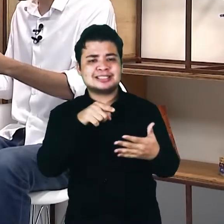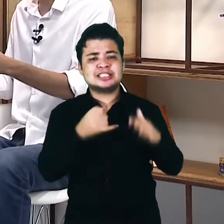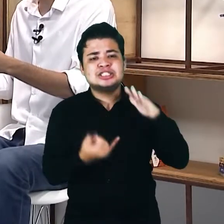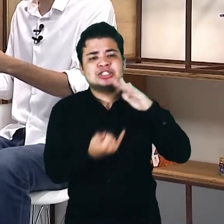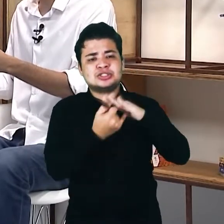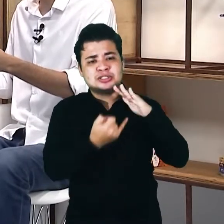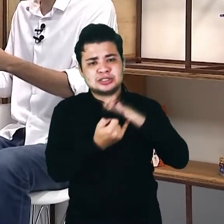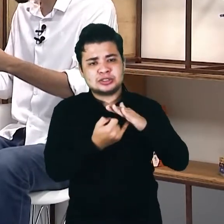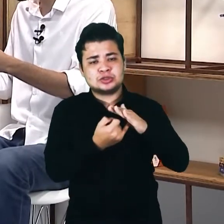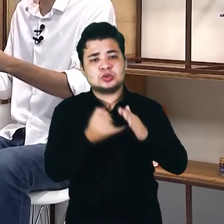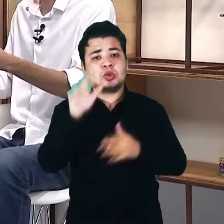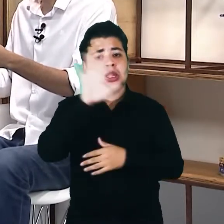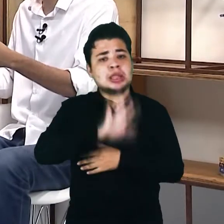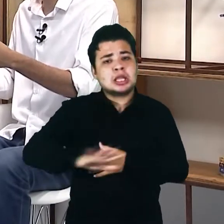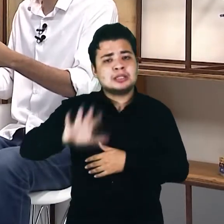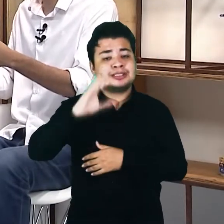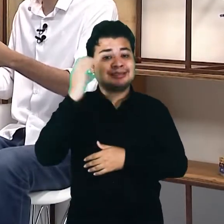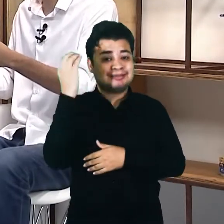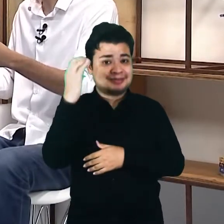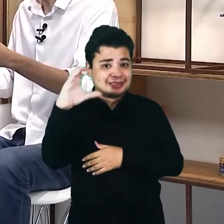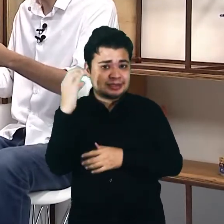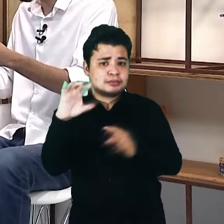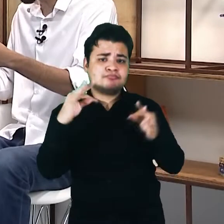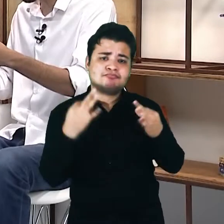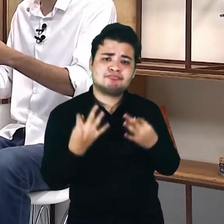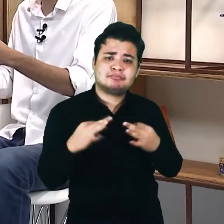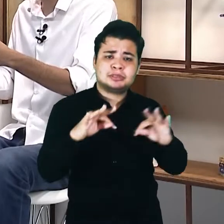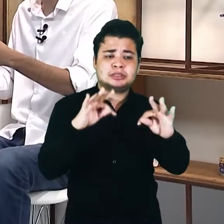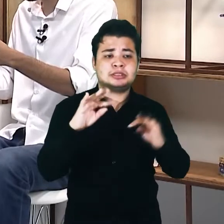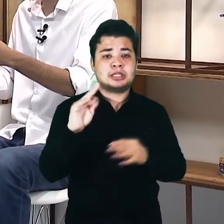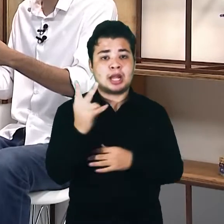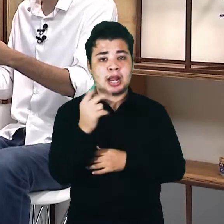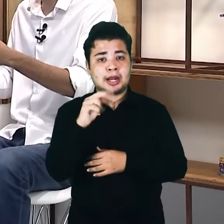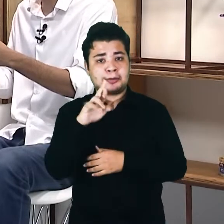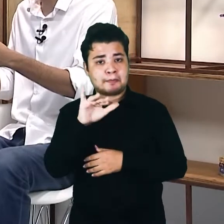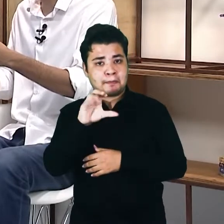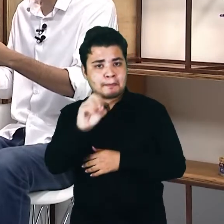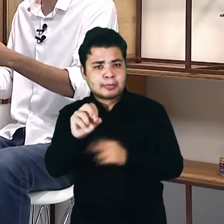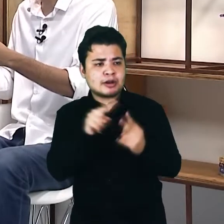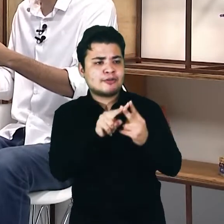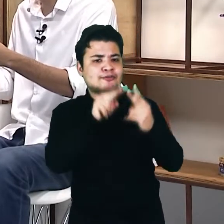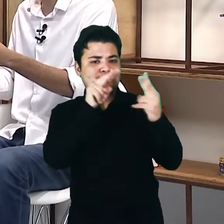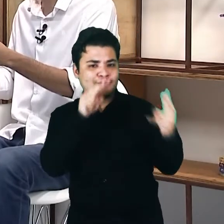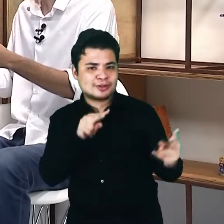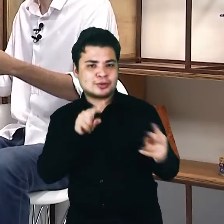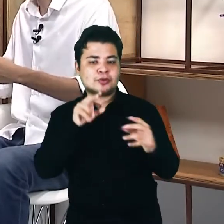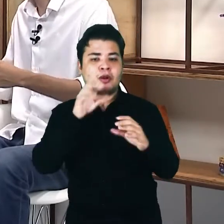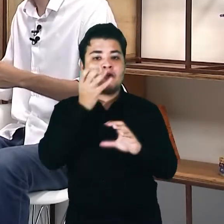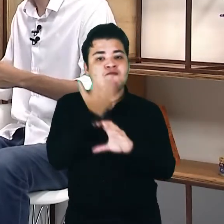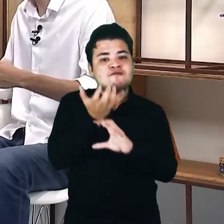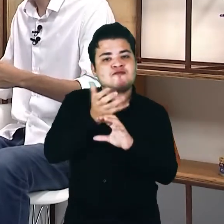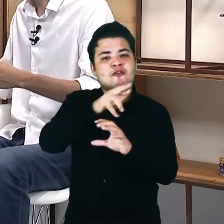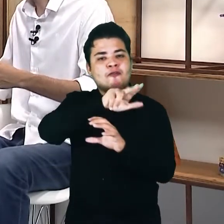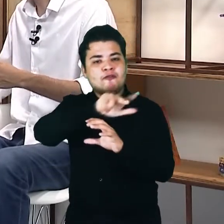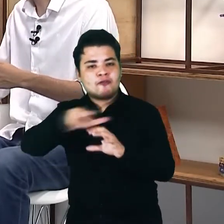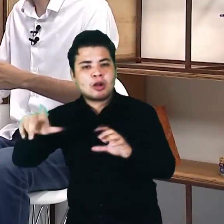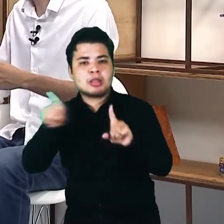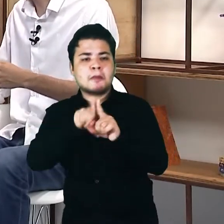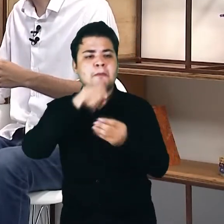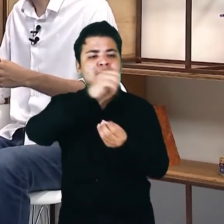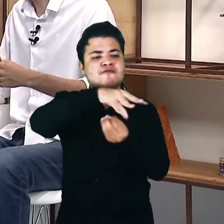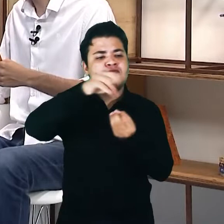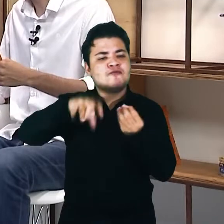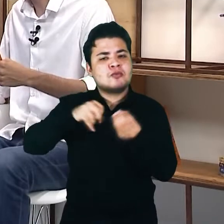Instituto Nacional de Ciência e Tecnologia Herbário Virtual da Flora e dos Fungos do Brasil. Que tipo